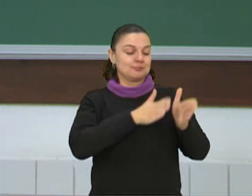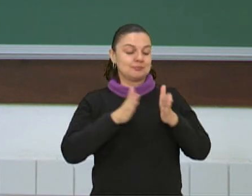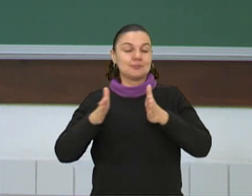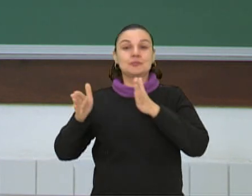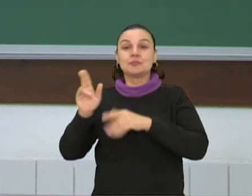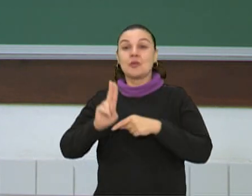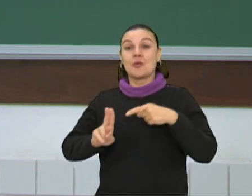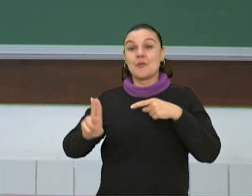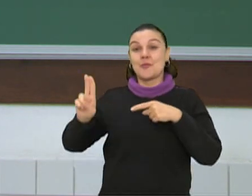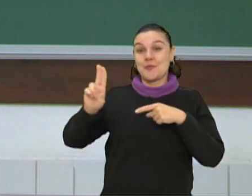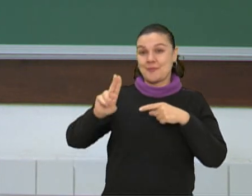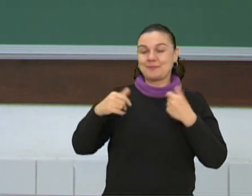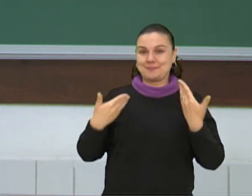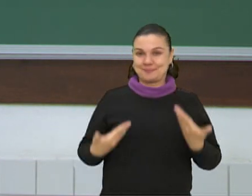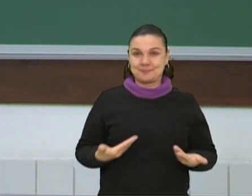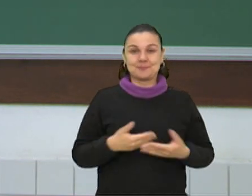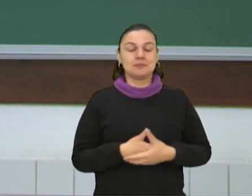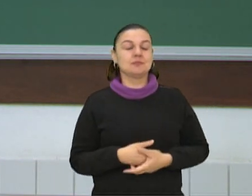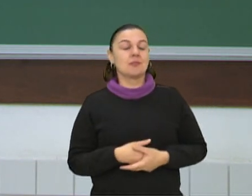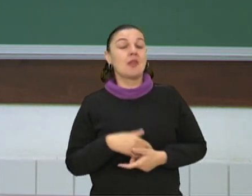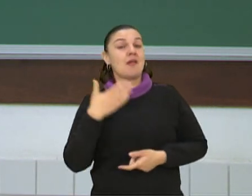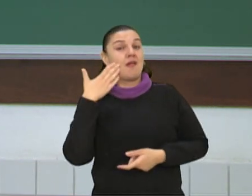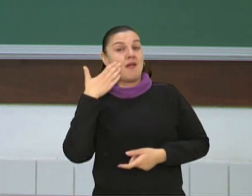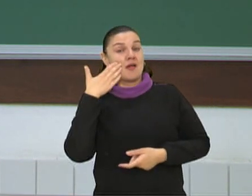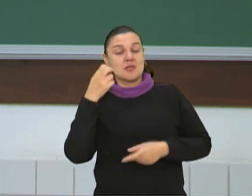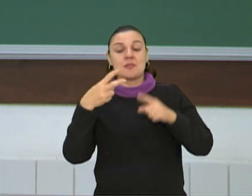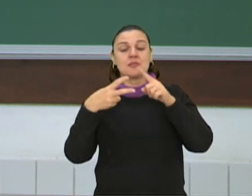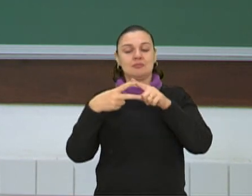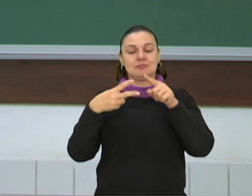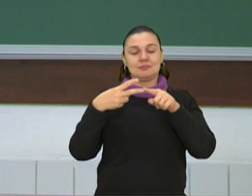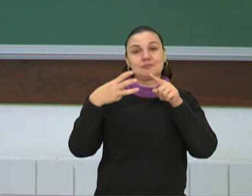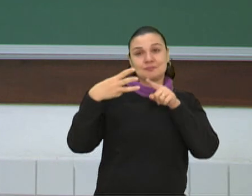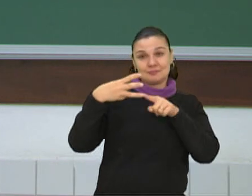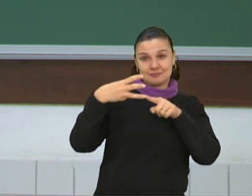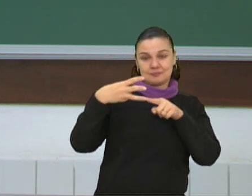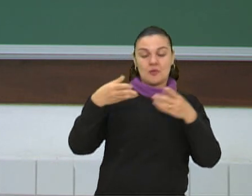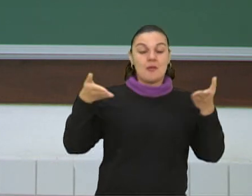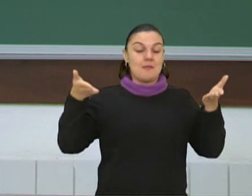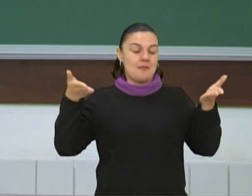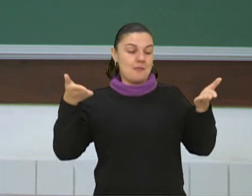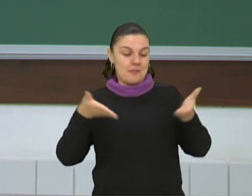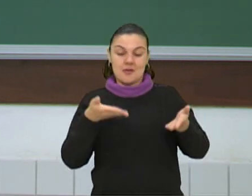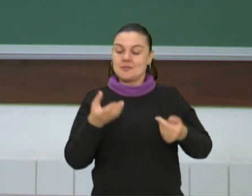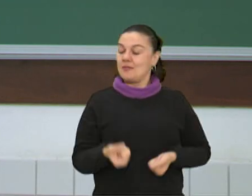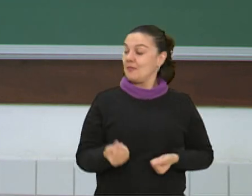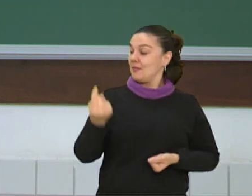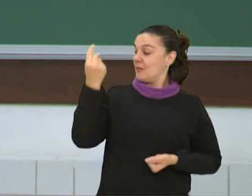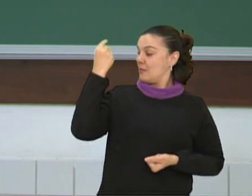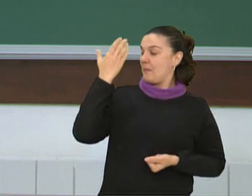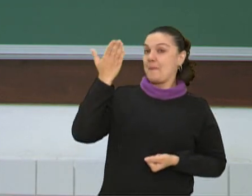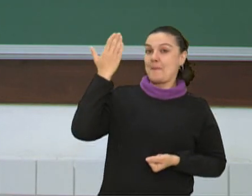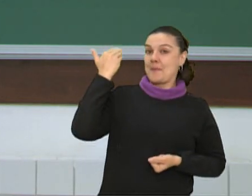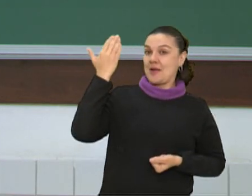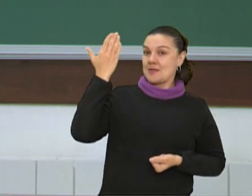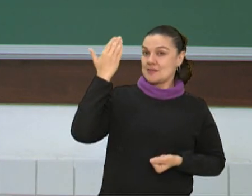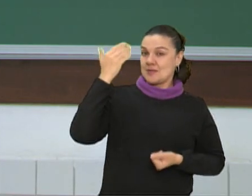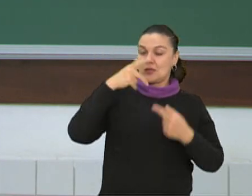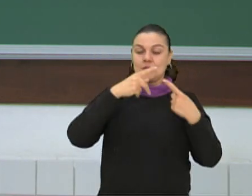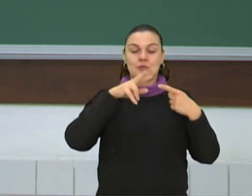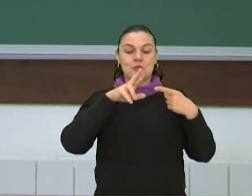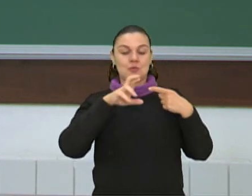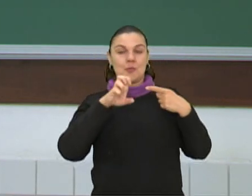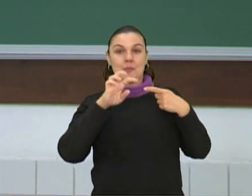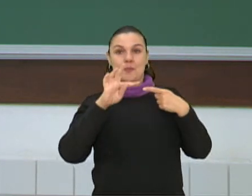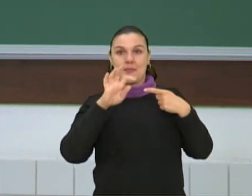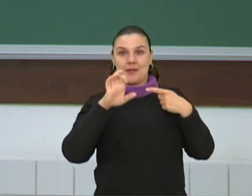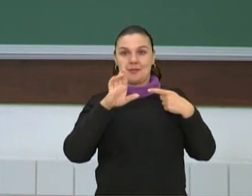usando, que tempo verbal é esse. Nós sabemos que estão 3, né? Presente, passado, que hoje nós falamos pretérito,